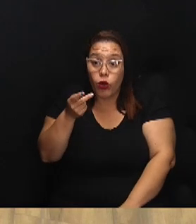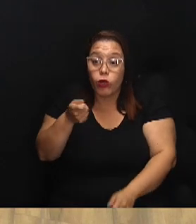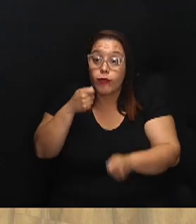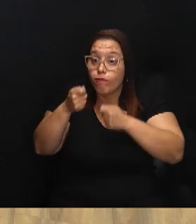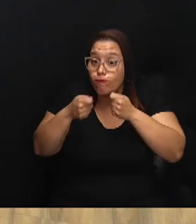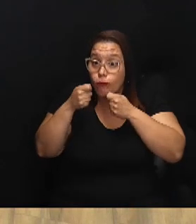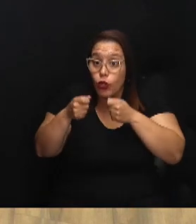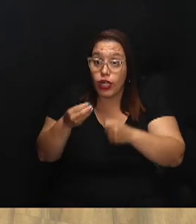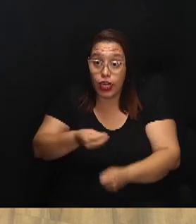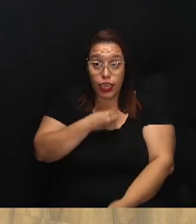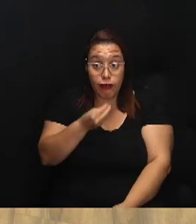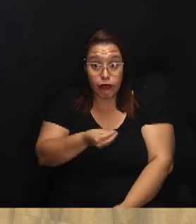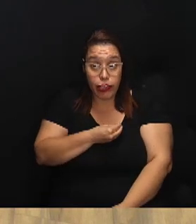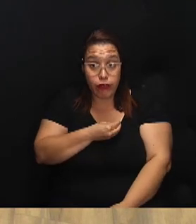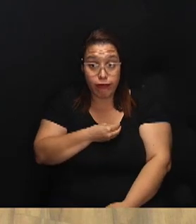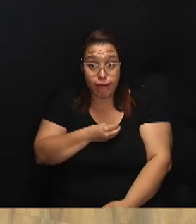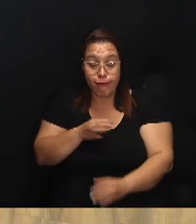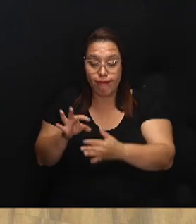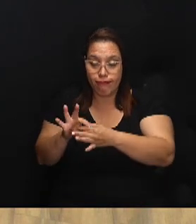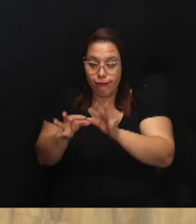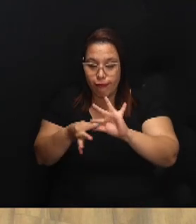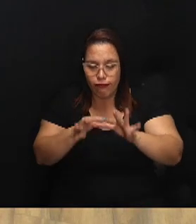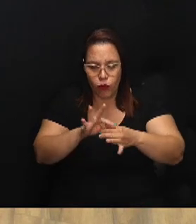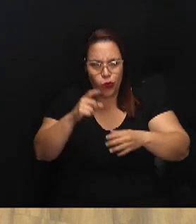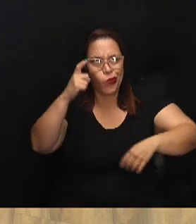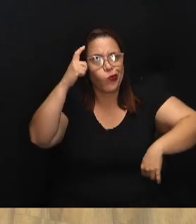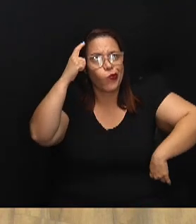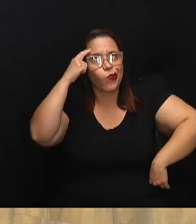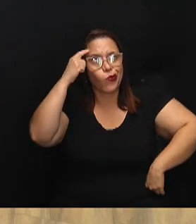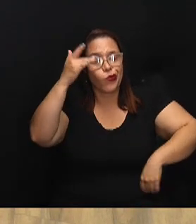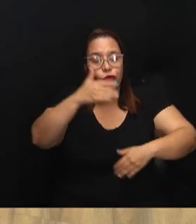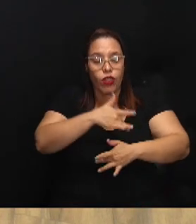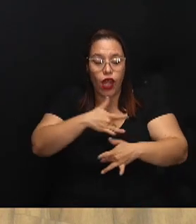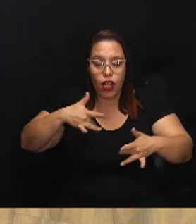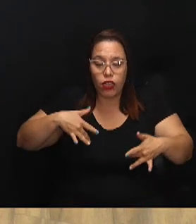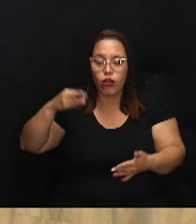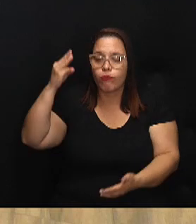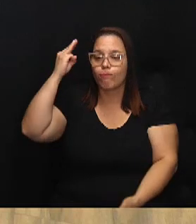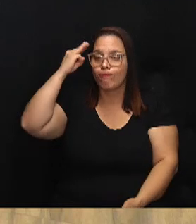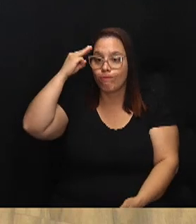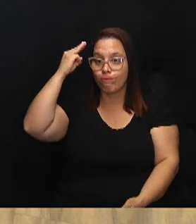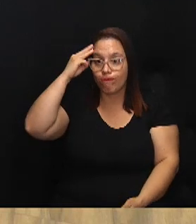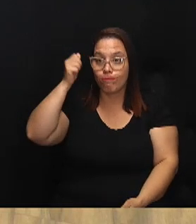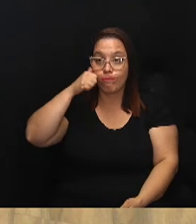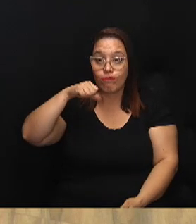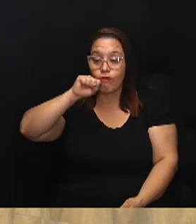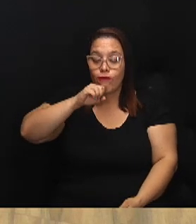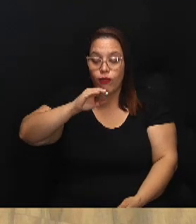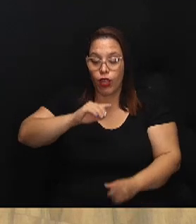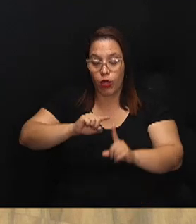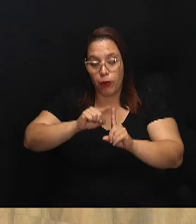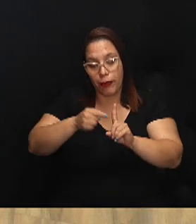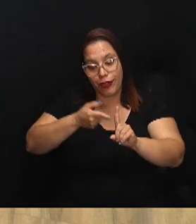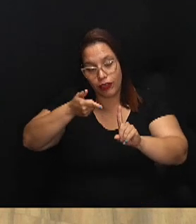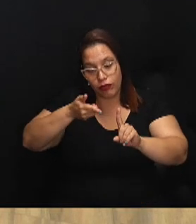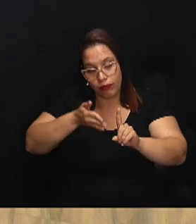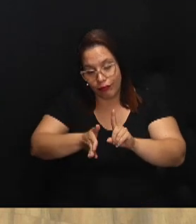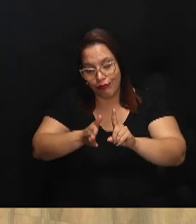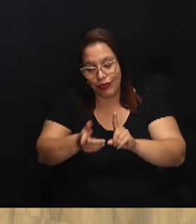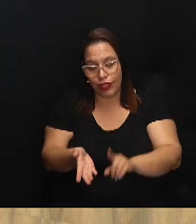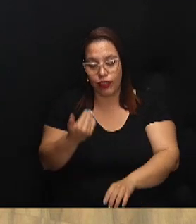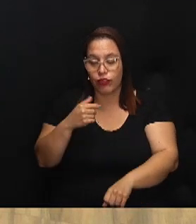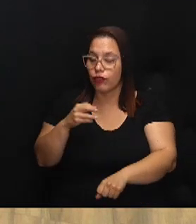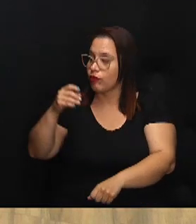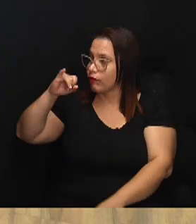testemunho dentro desse contexto de pensar na saúde mental da mãe que tem um bebê prematuro. Mirna, boa